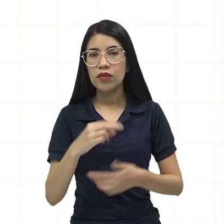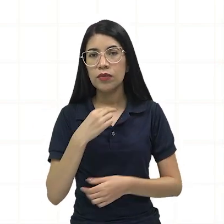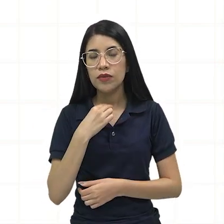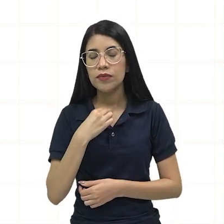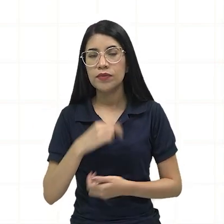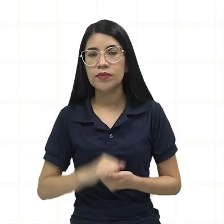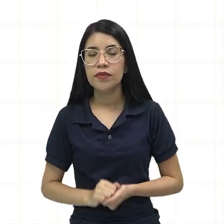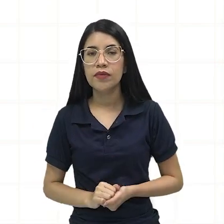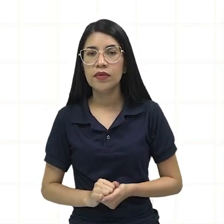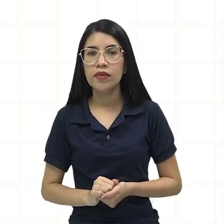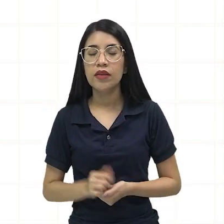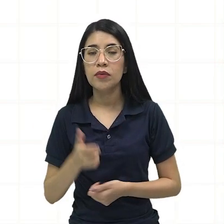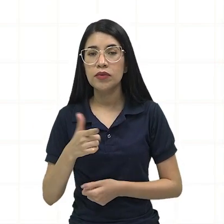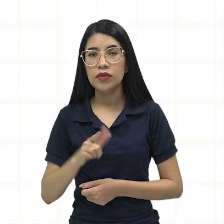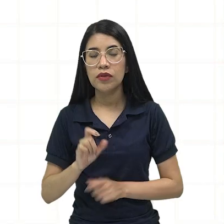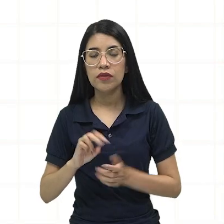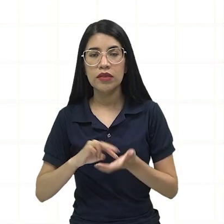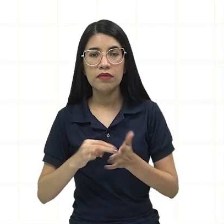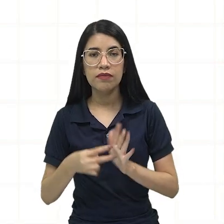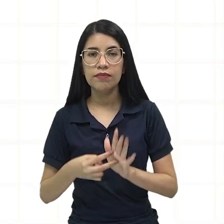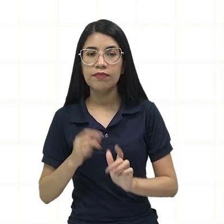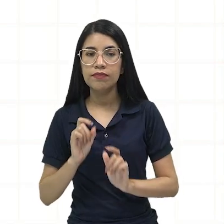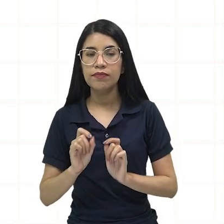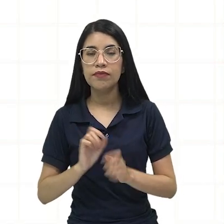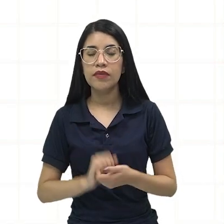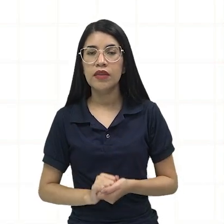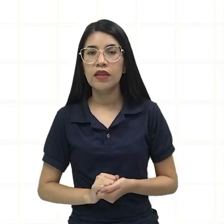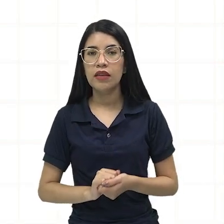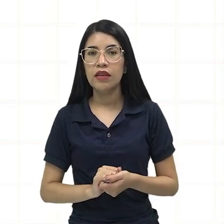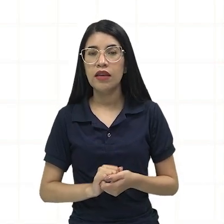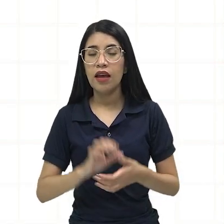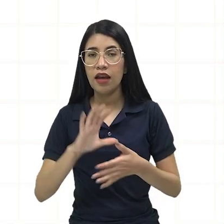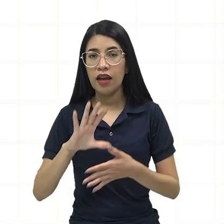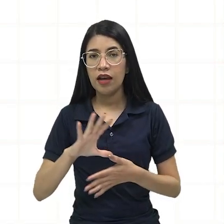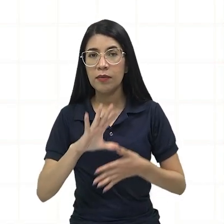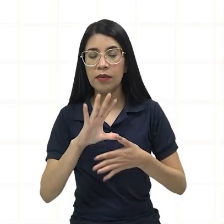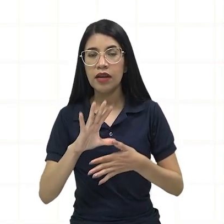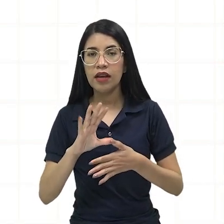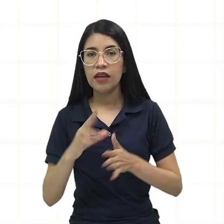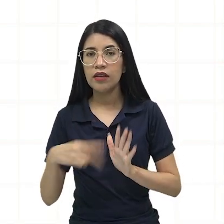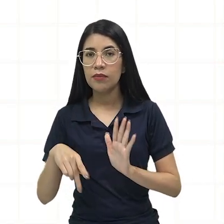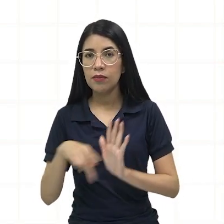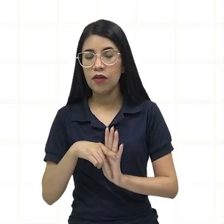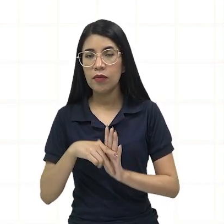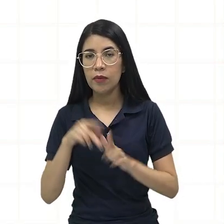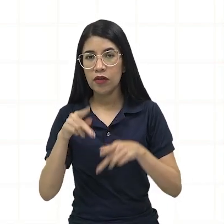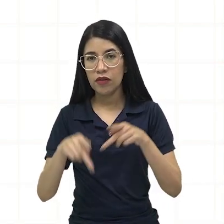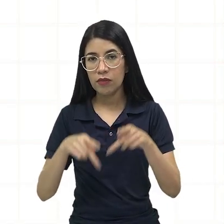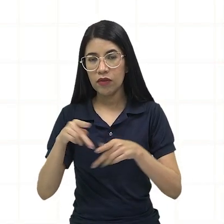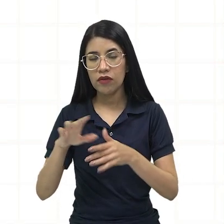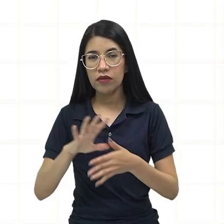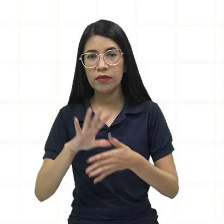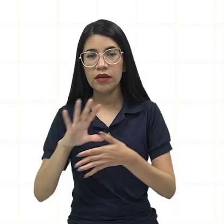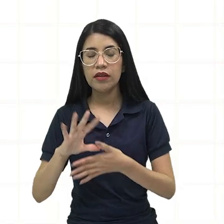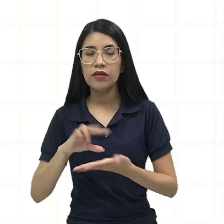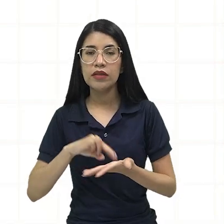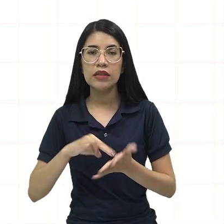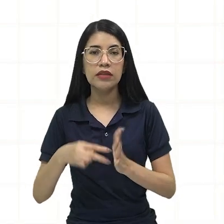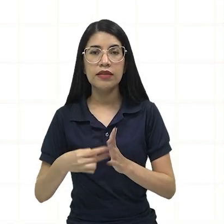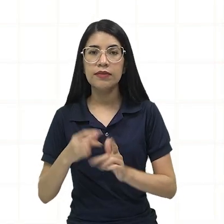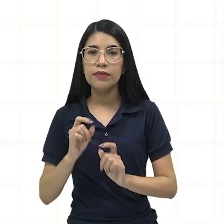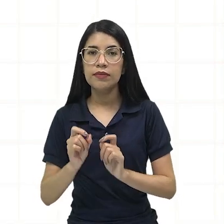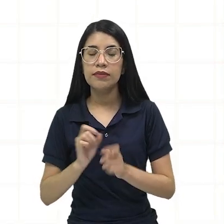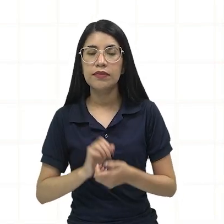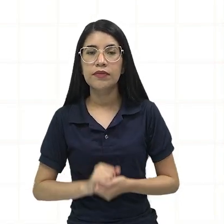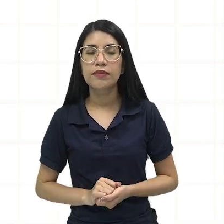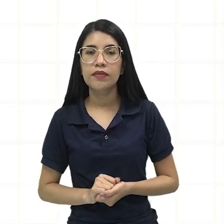vez, doutrina Monroe significa o quê, gente? América para os americanos. Trocando em miúdos,